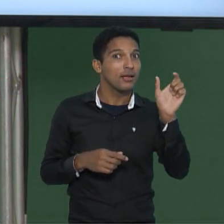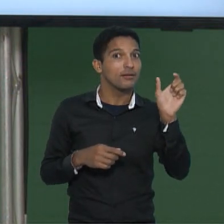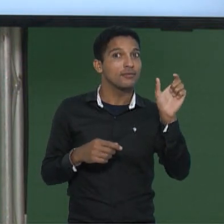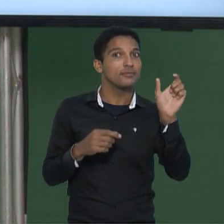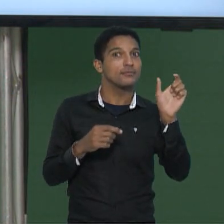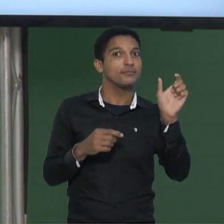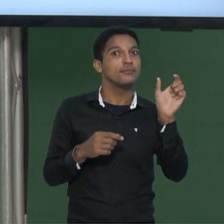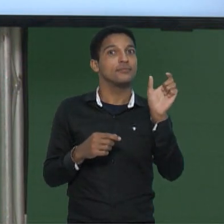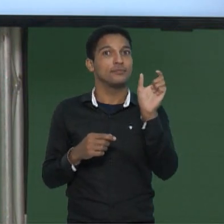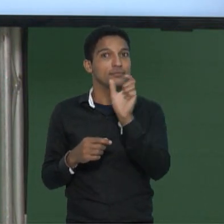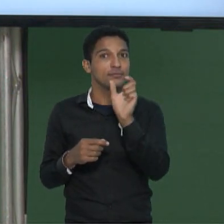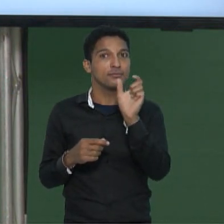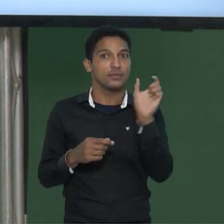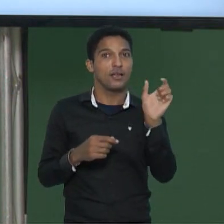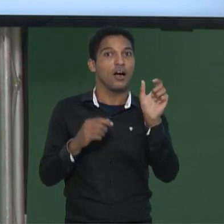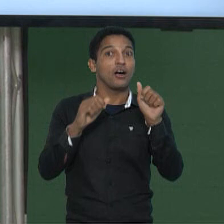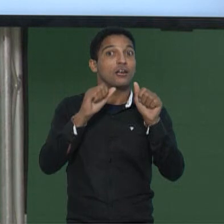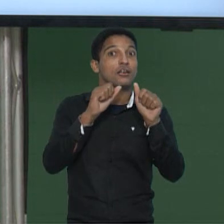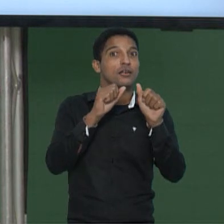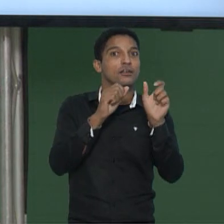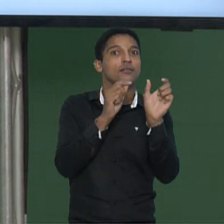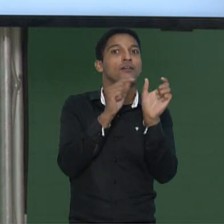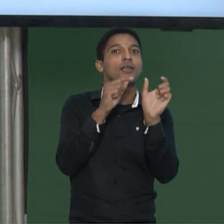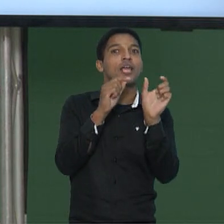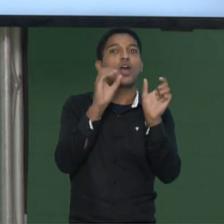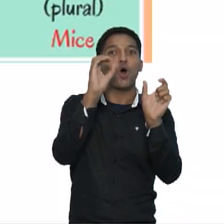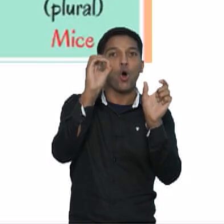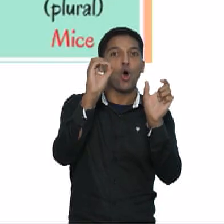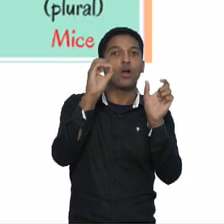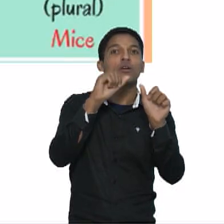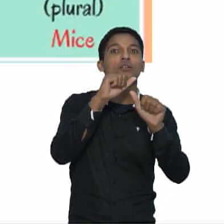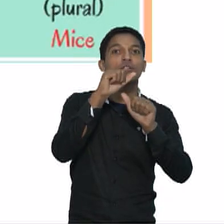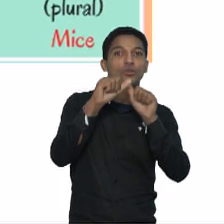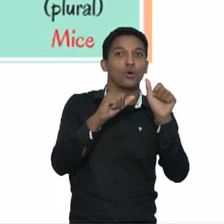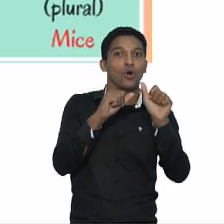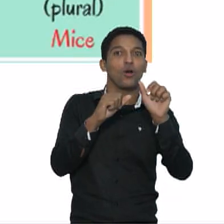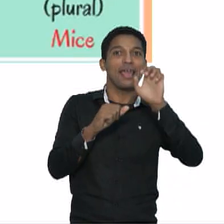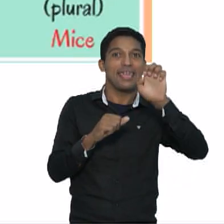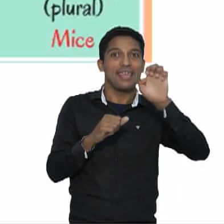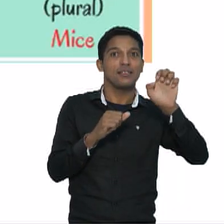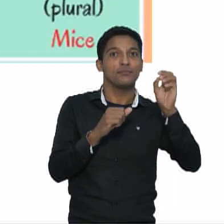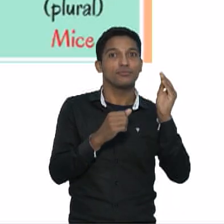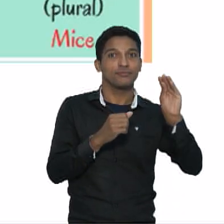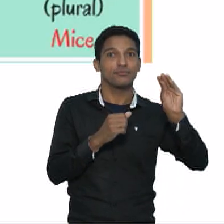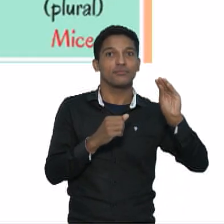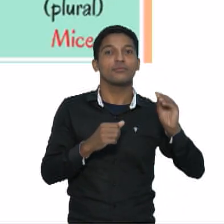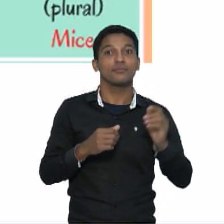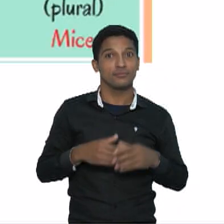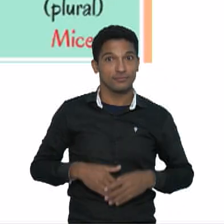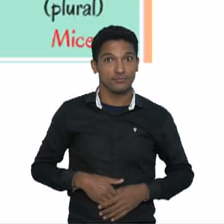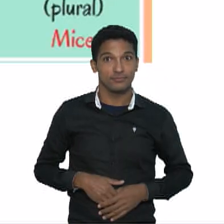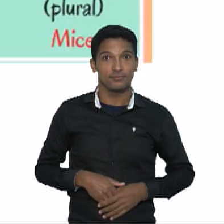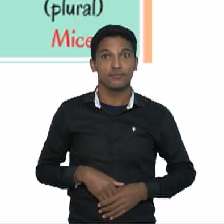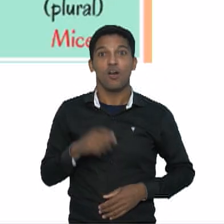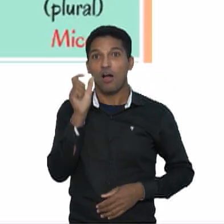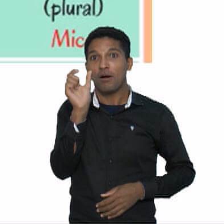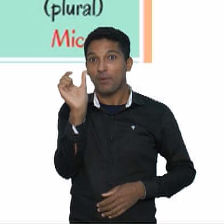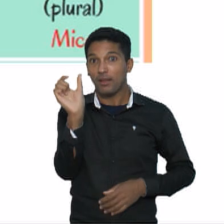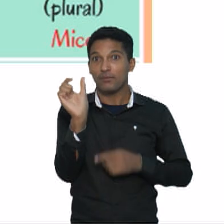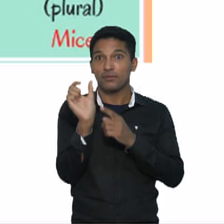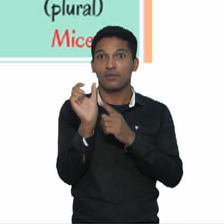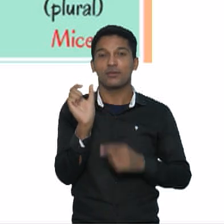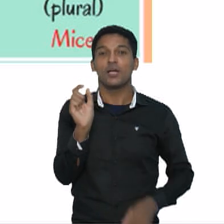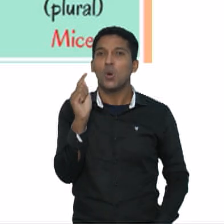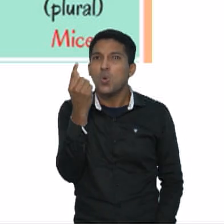teeth. Olha lá, troquei os dois os pelos dois es. A child,